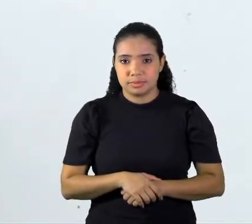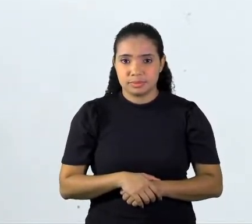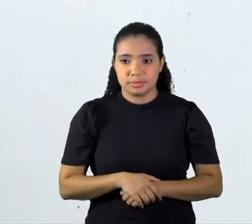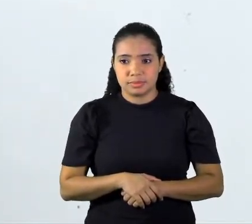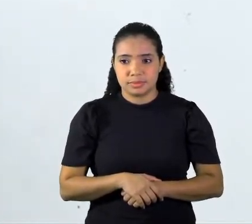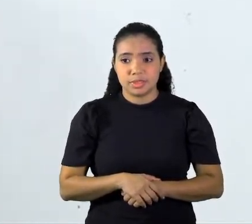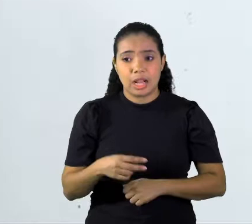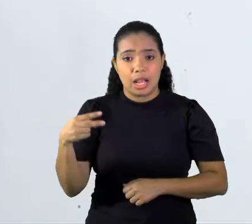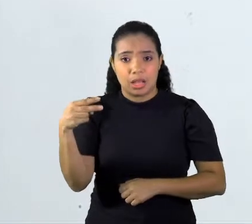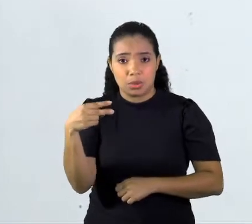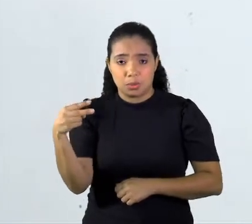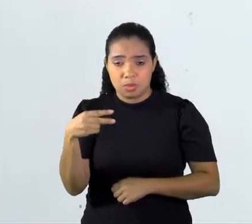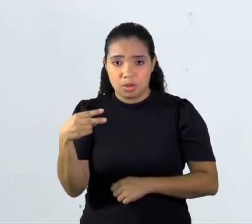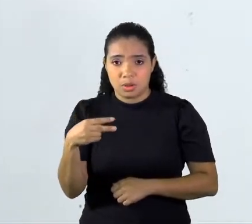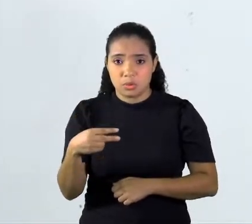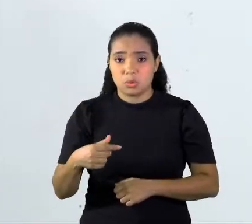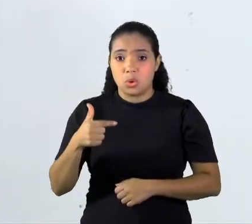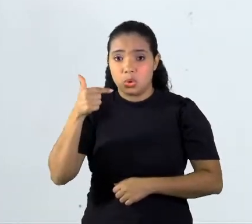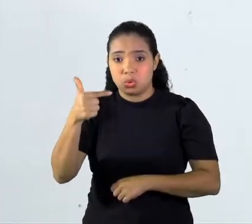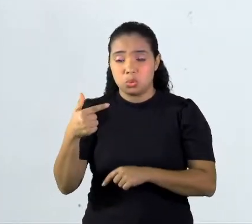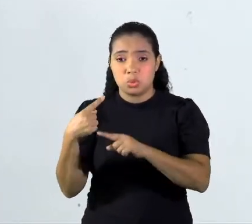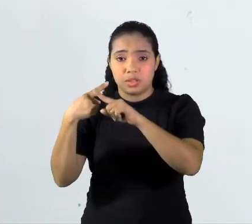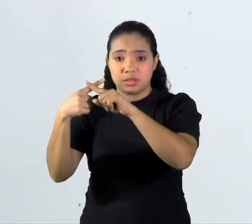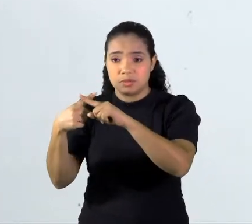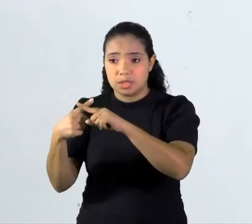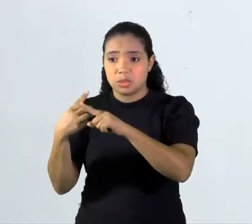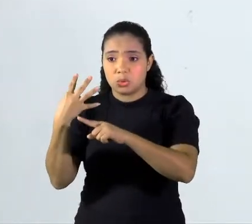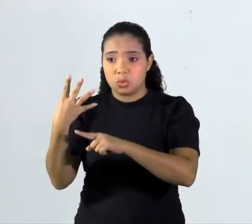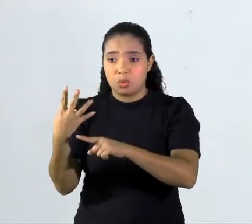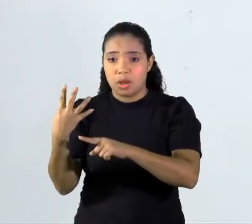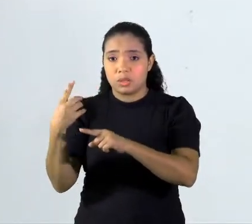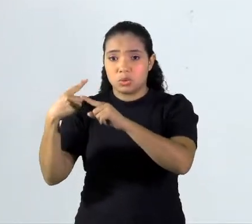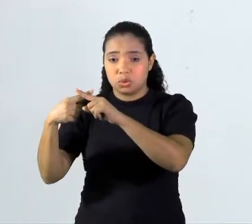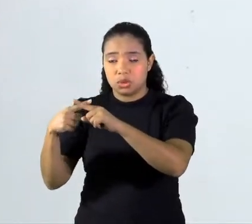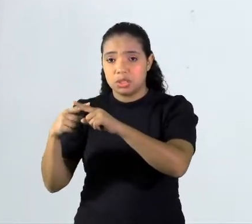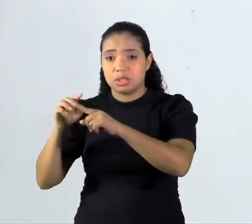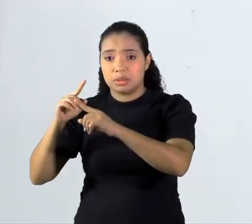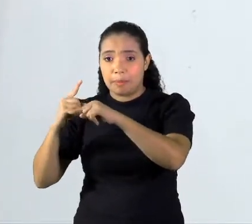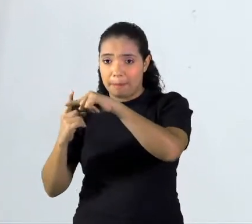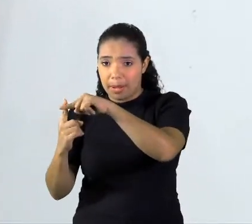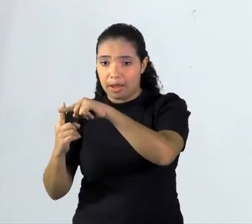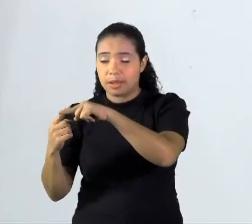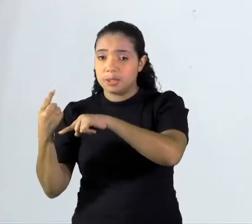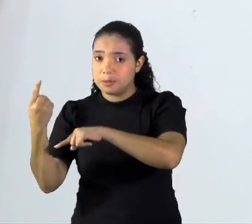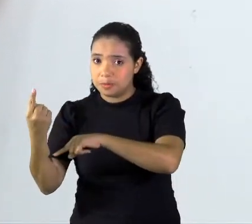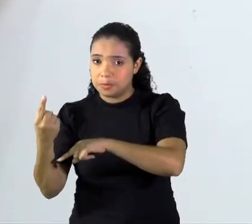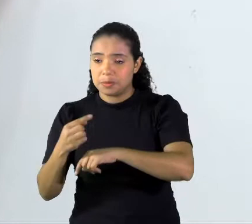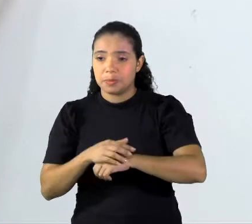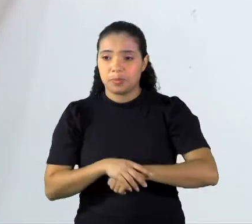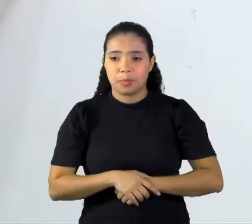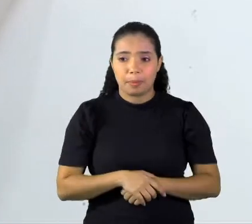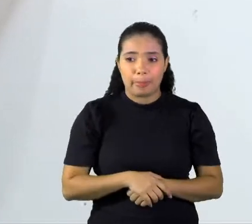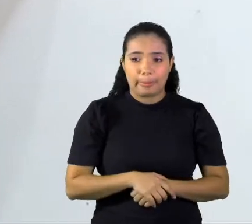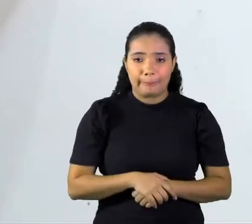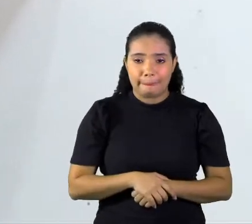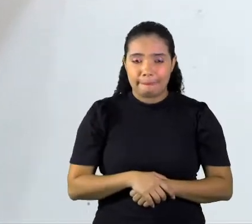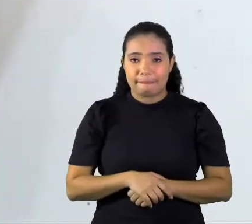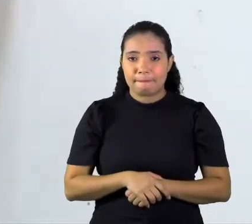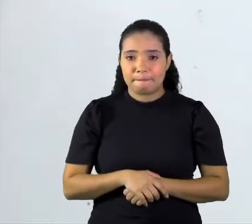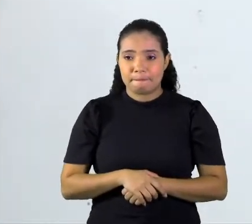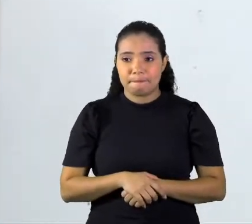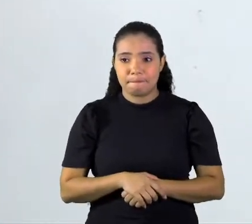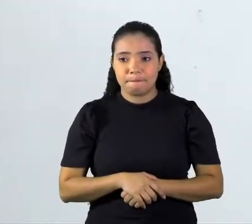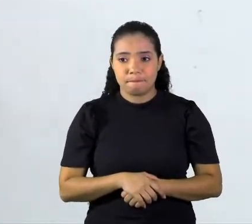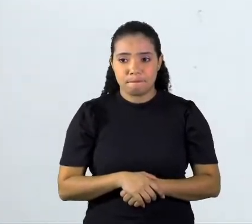que é igual a 2 vezes 4x mais 1. Então, 2 vezes 4x mais